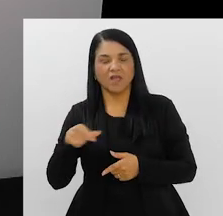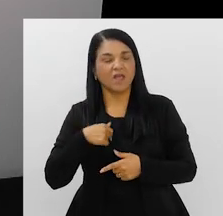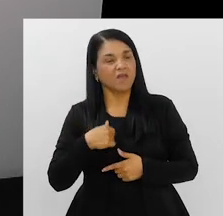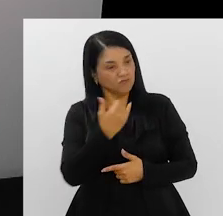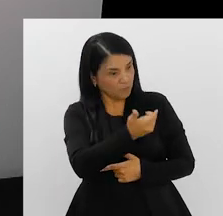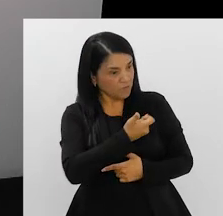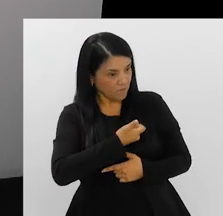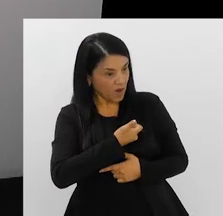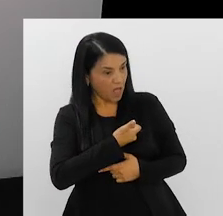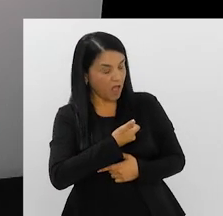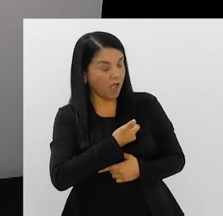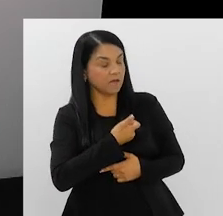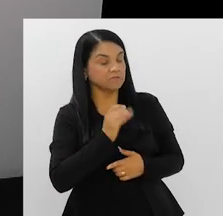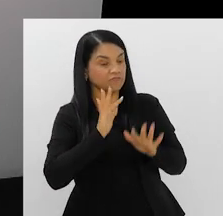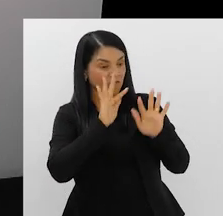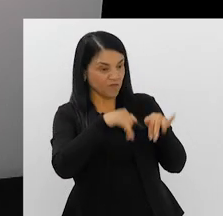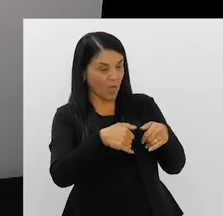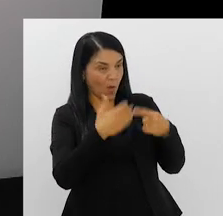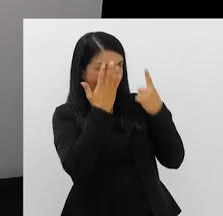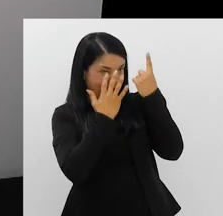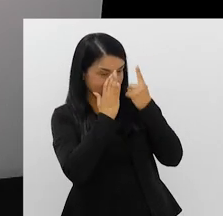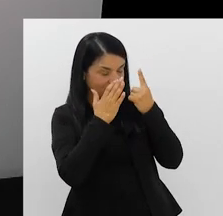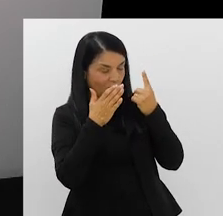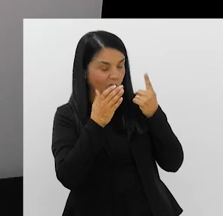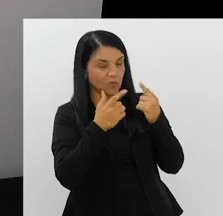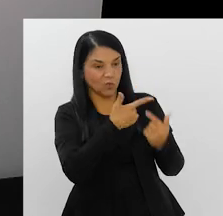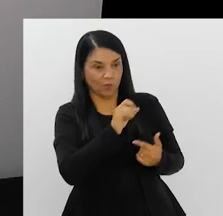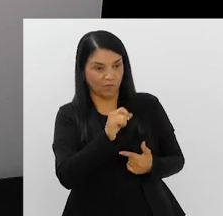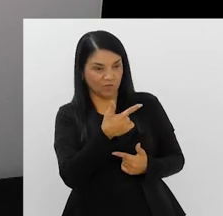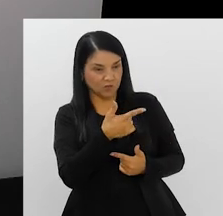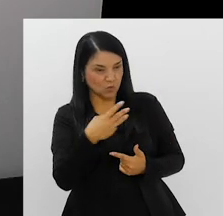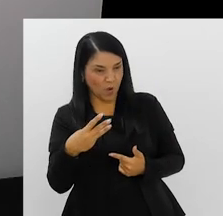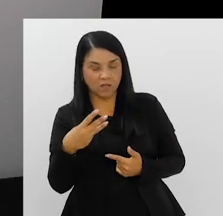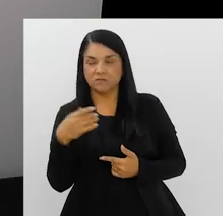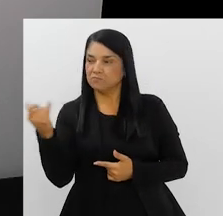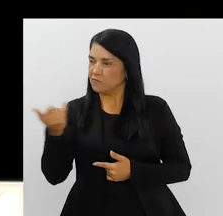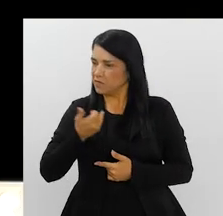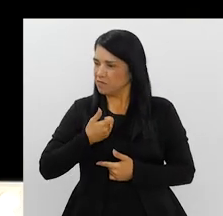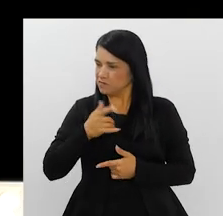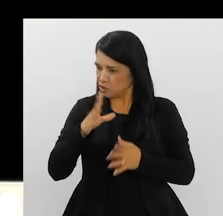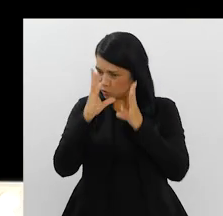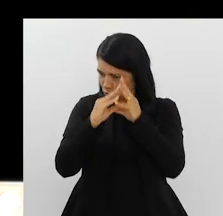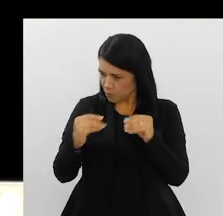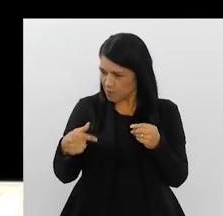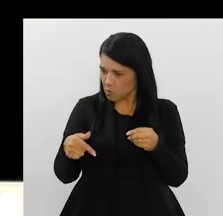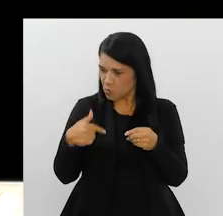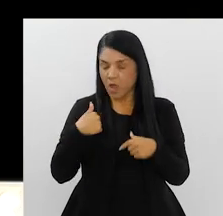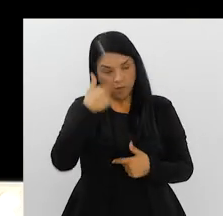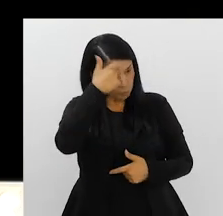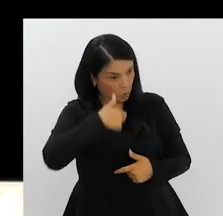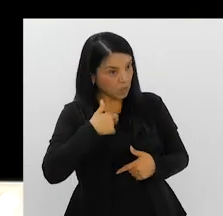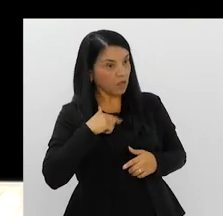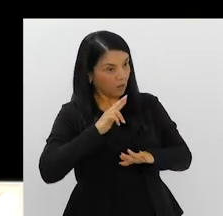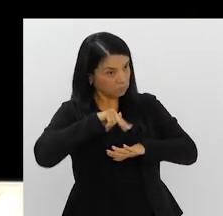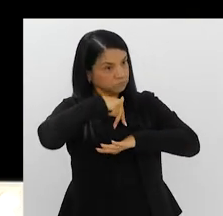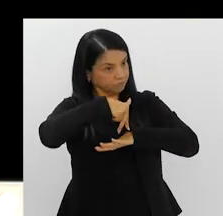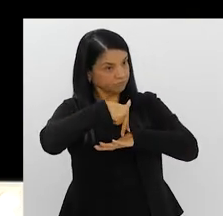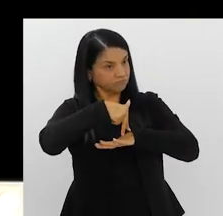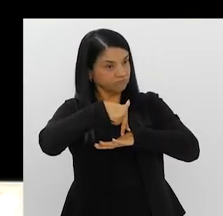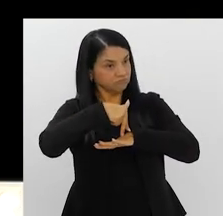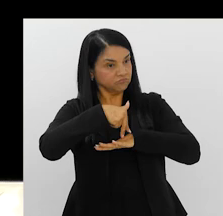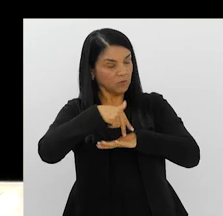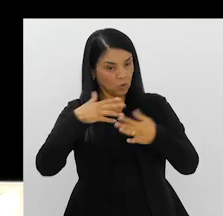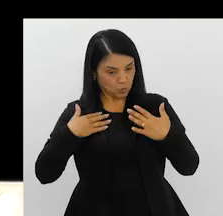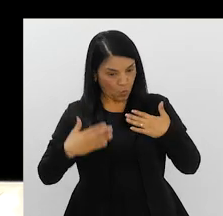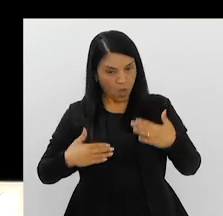você? Sumiu da internet. Eu ouvi isso nesse período agora, do final do carnaval até hoje. Eu ouço muito isso. Você sumiu? Não sumi, eu estou